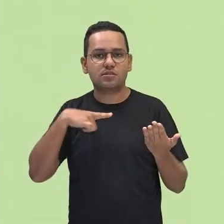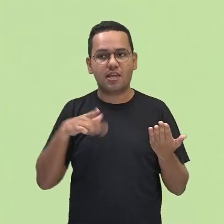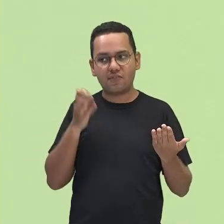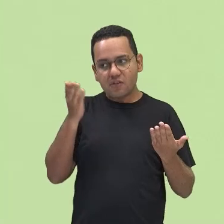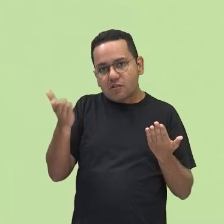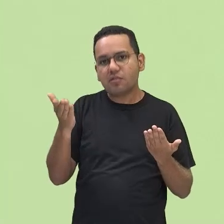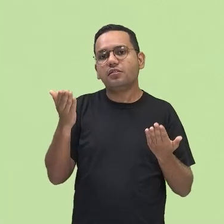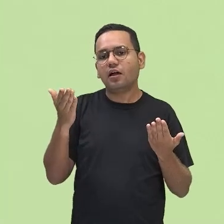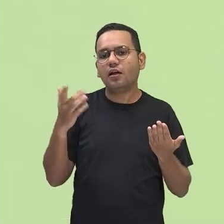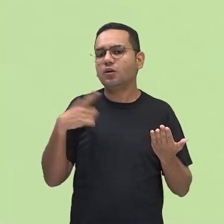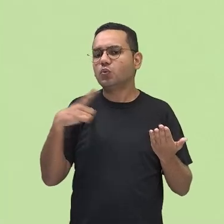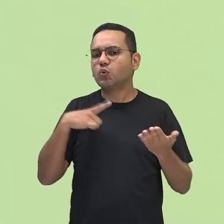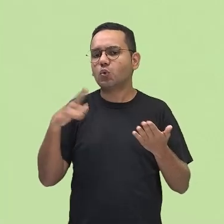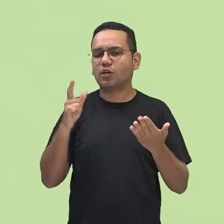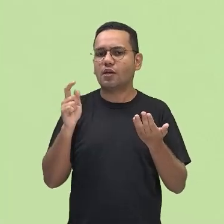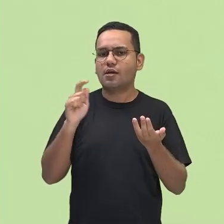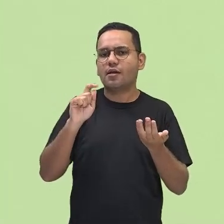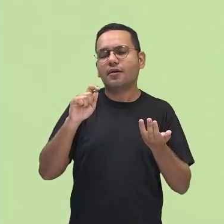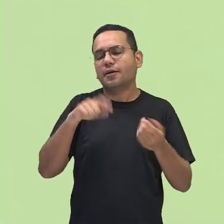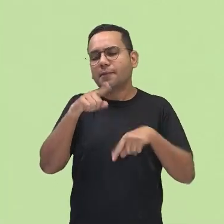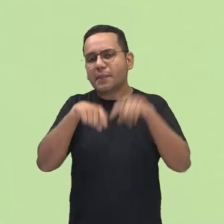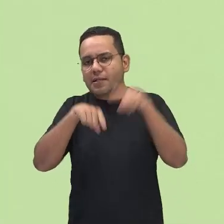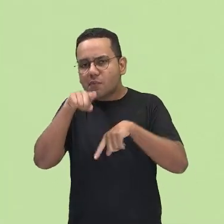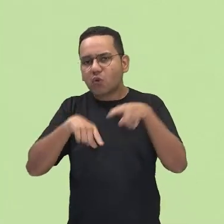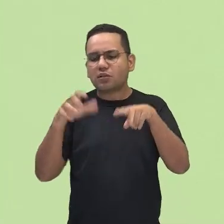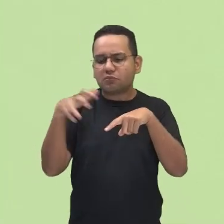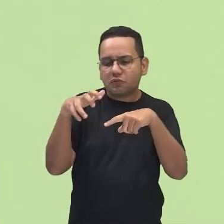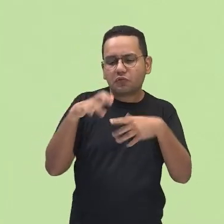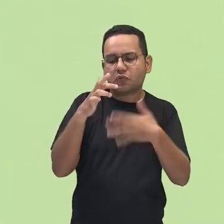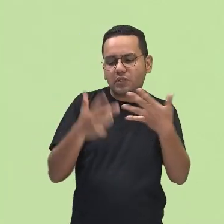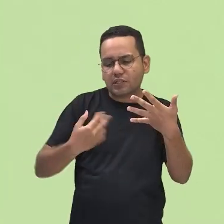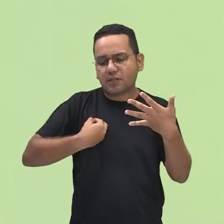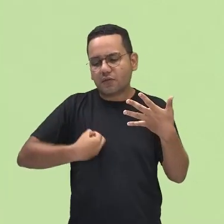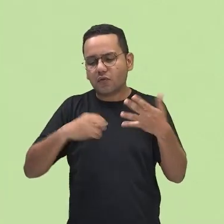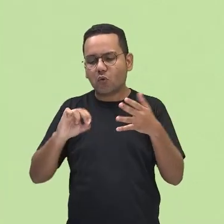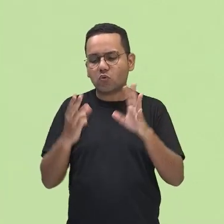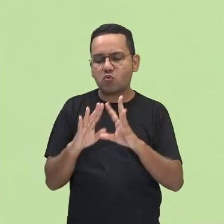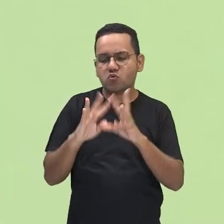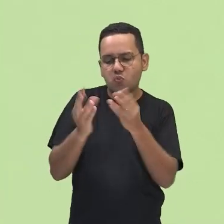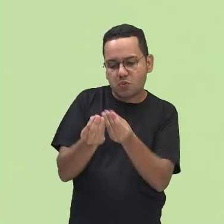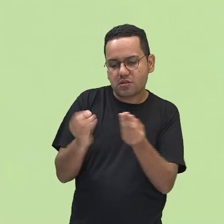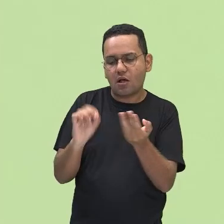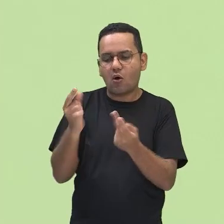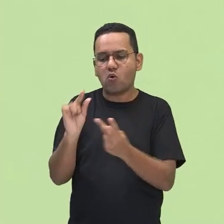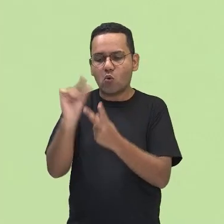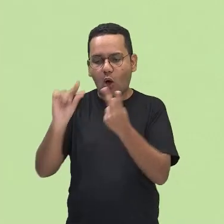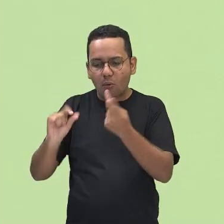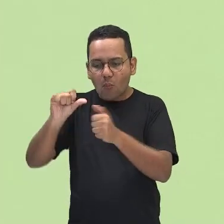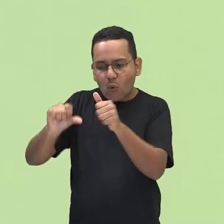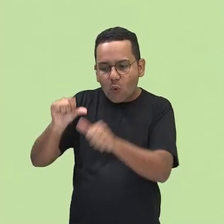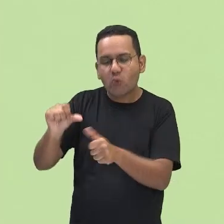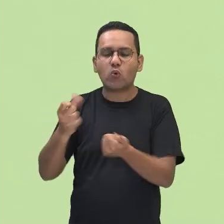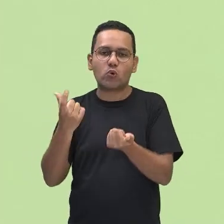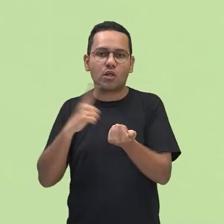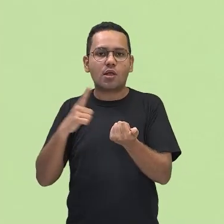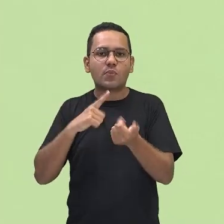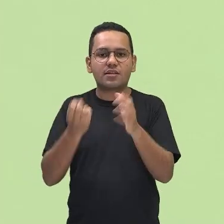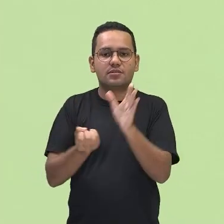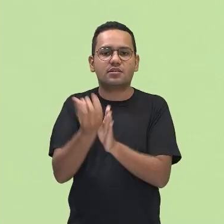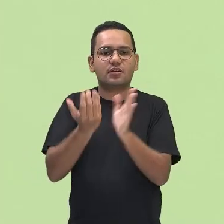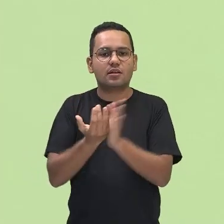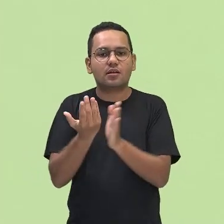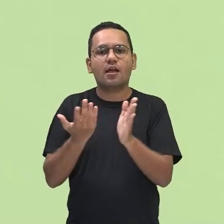os seres vivos, né, ou características, genes, substâncias que eles produzam para resolver alguma problemática